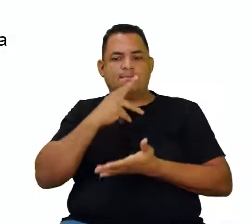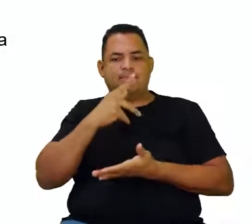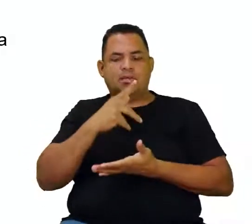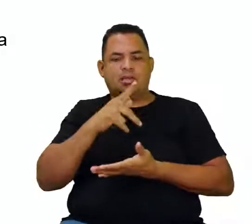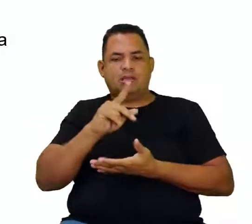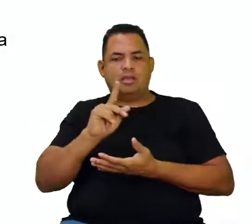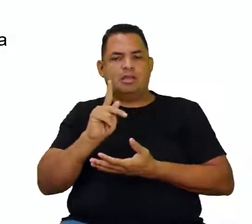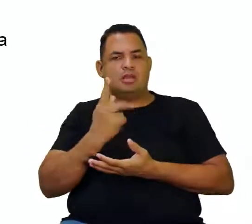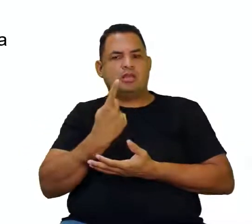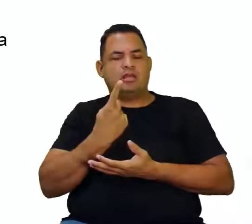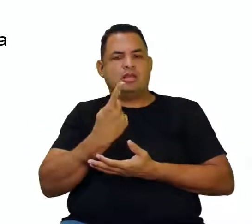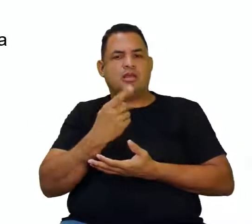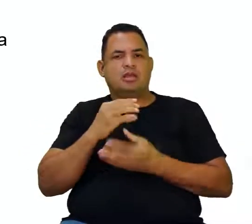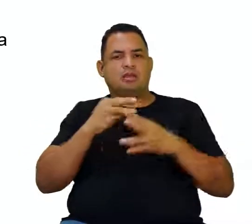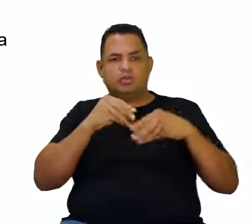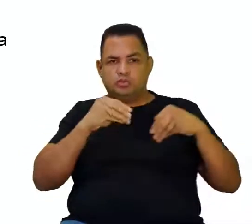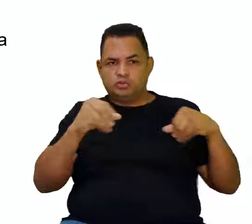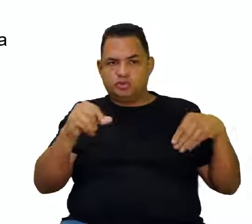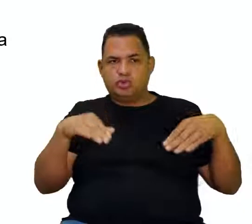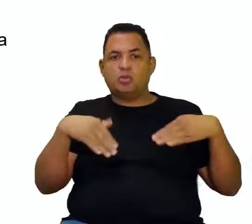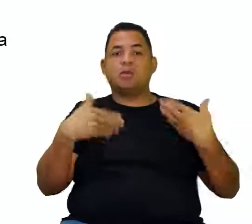é o... Aí vem